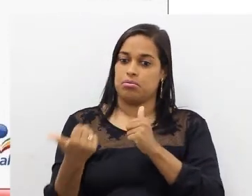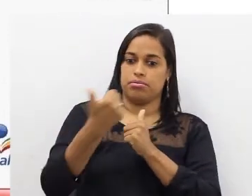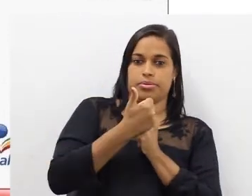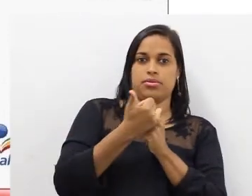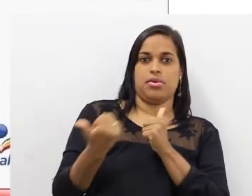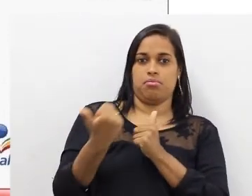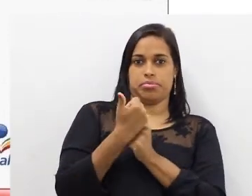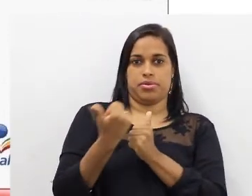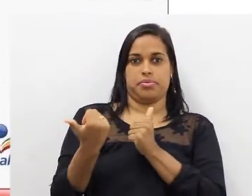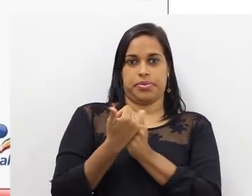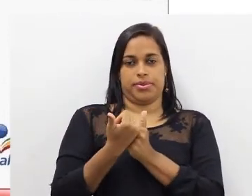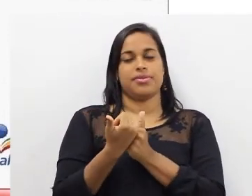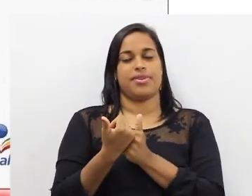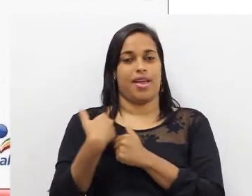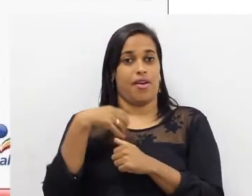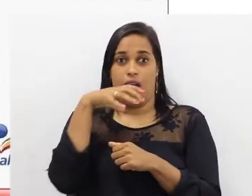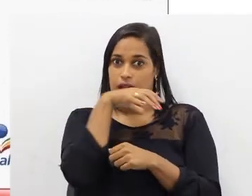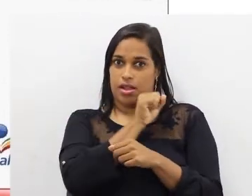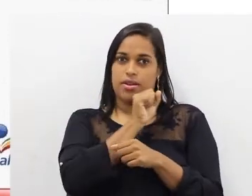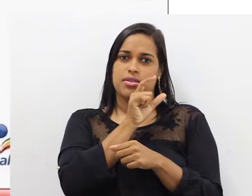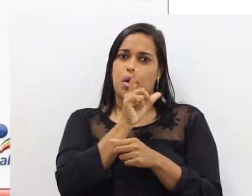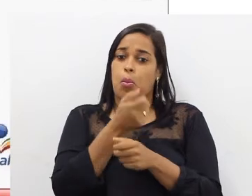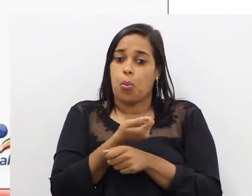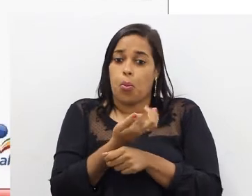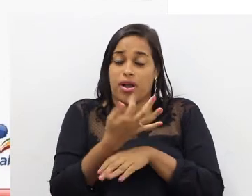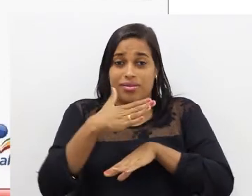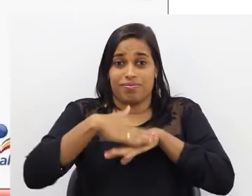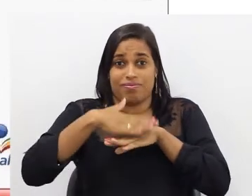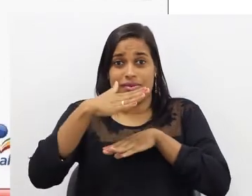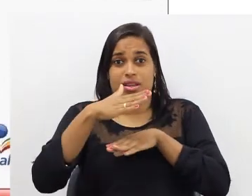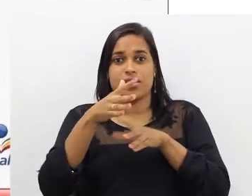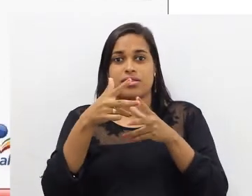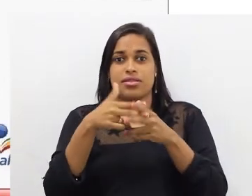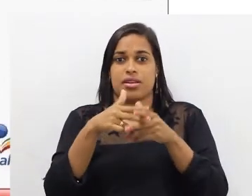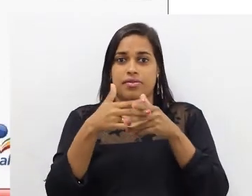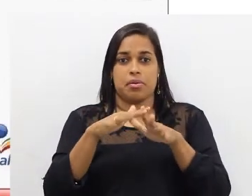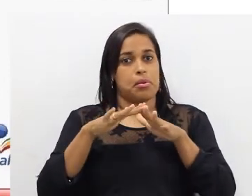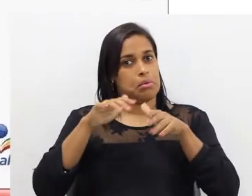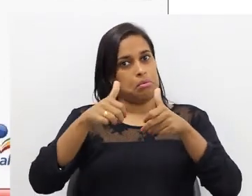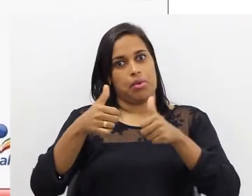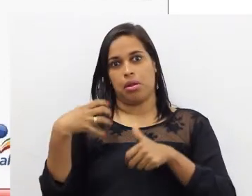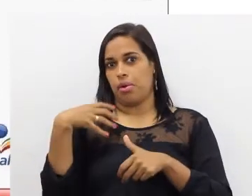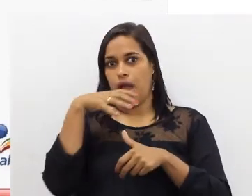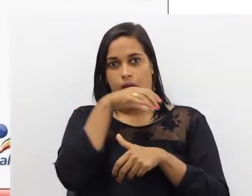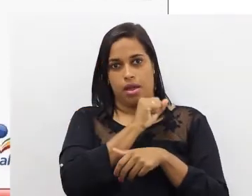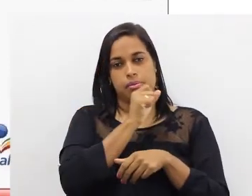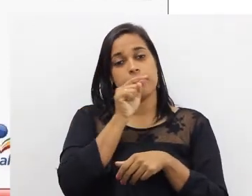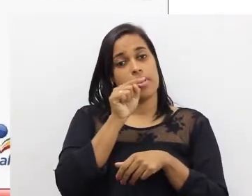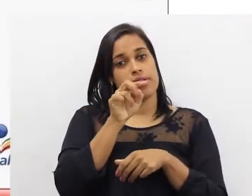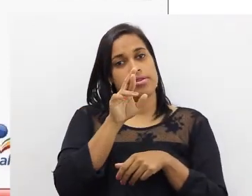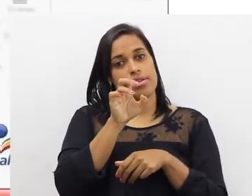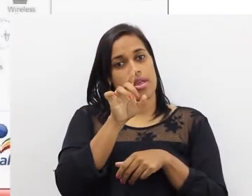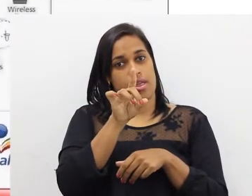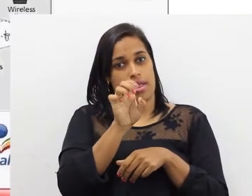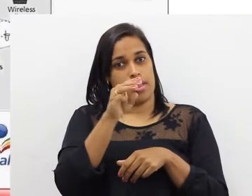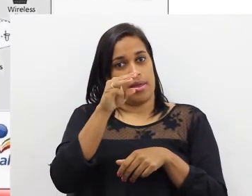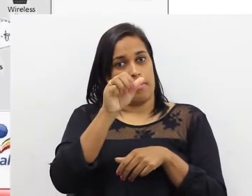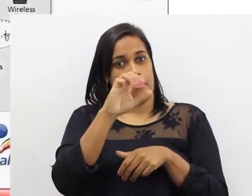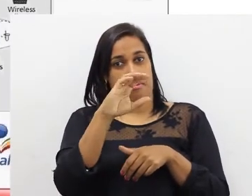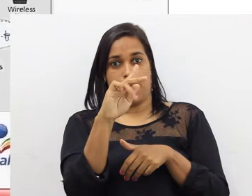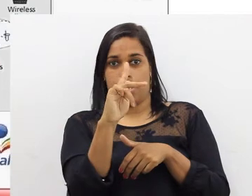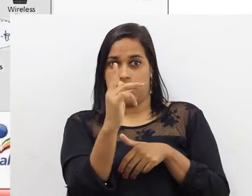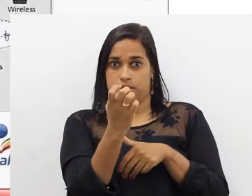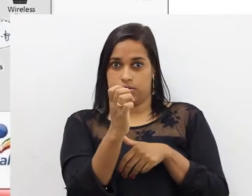essa velocidade. Então, quanto mais equipamento, mais rápido, mais transmissão, e isso aí é a rede mesh. No nosso